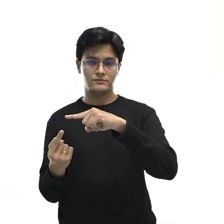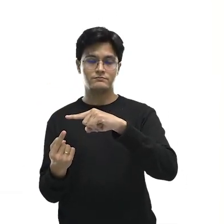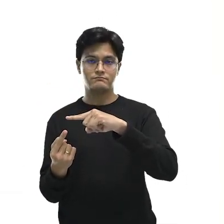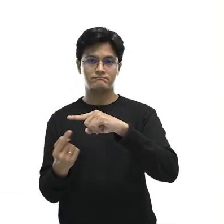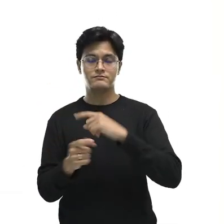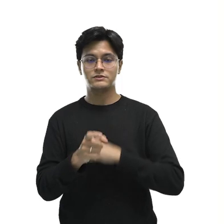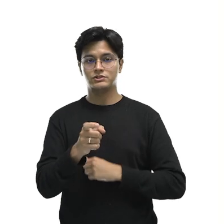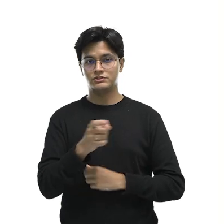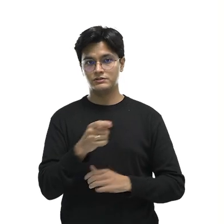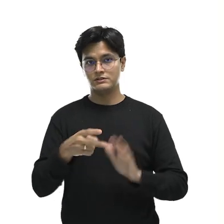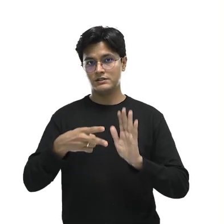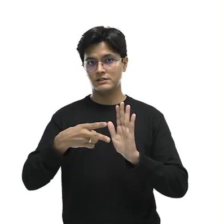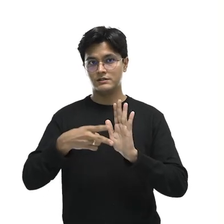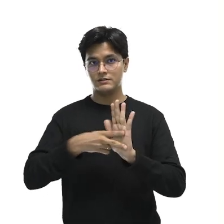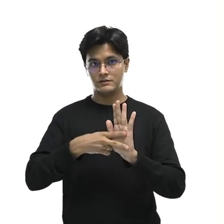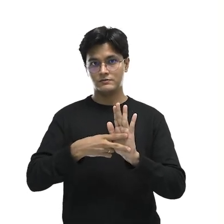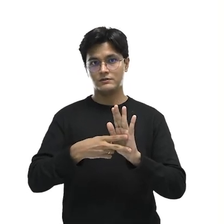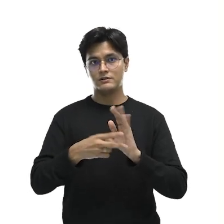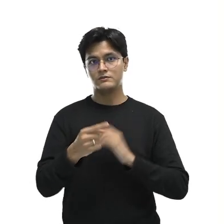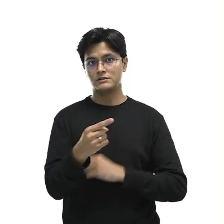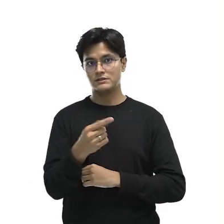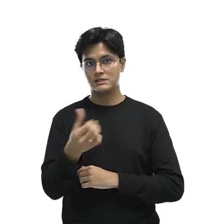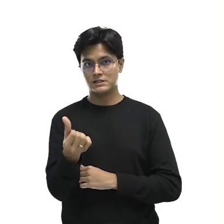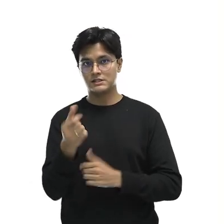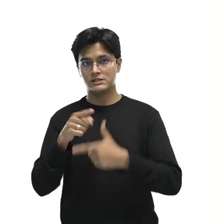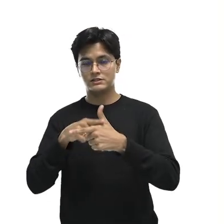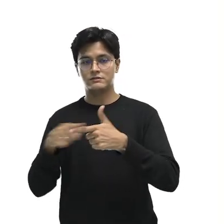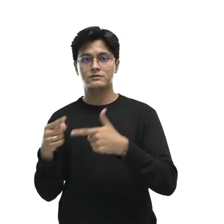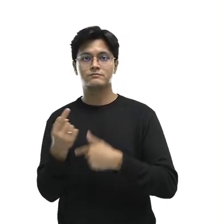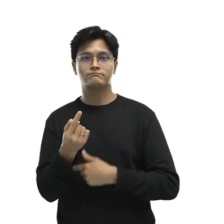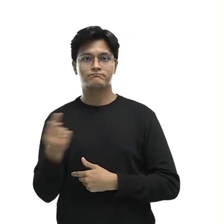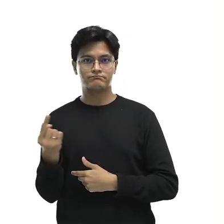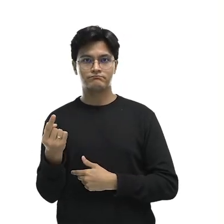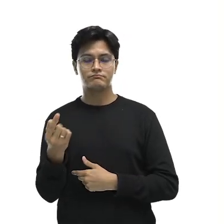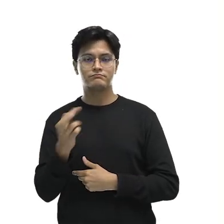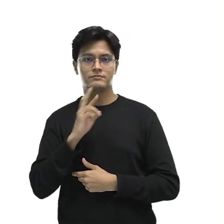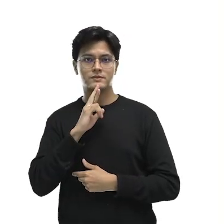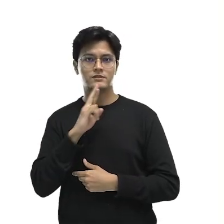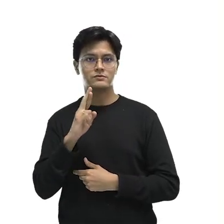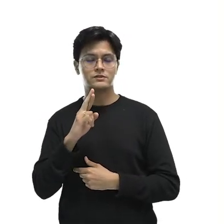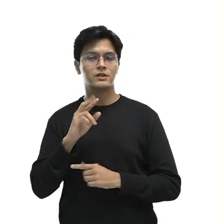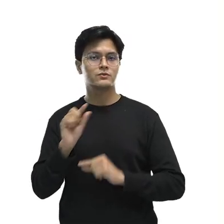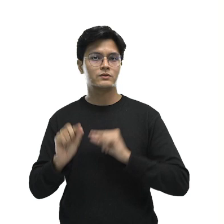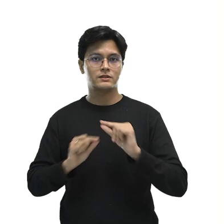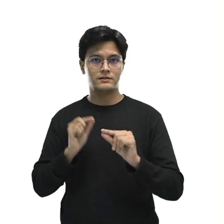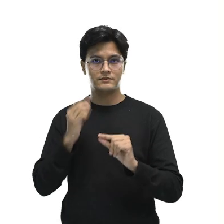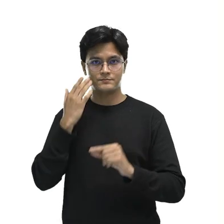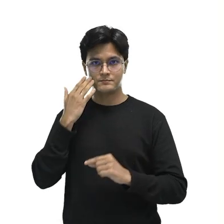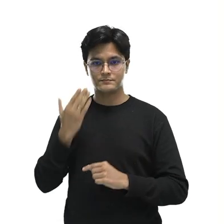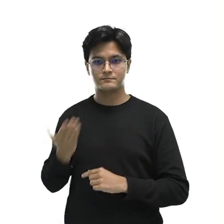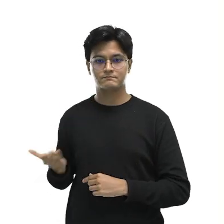X é igual a 16 dividido por 11. A gente vai chegar